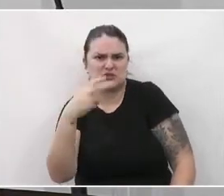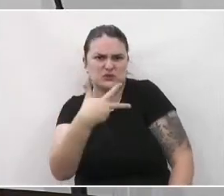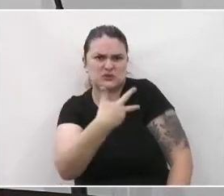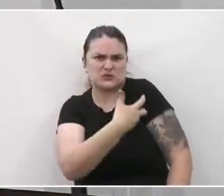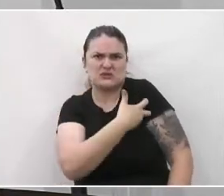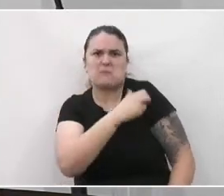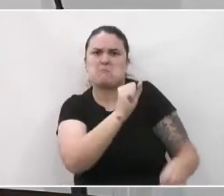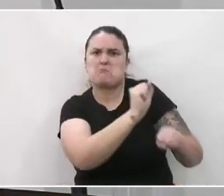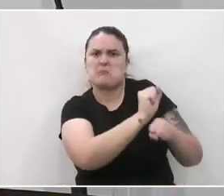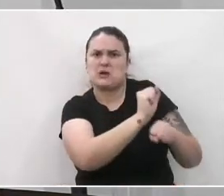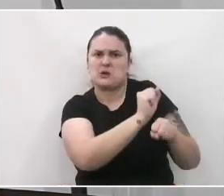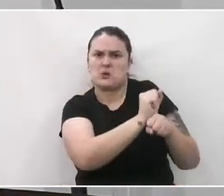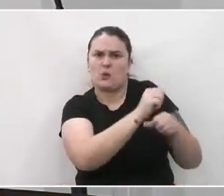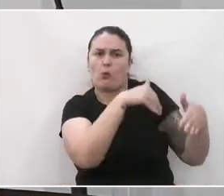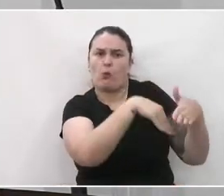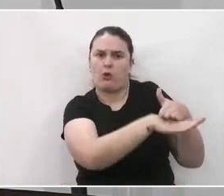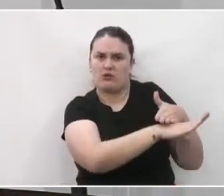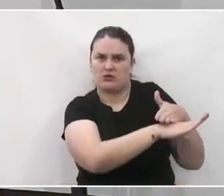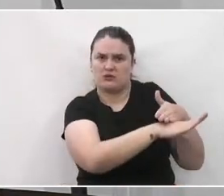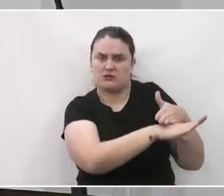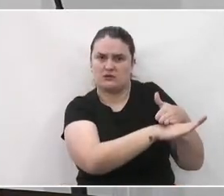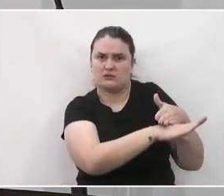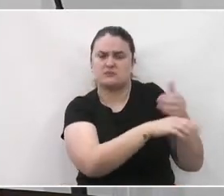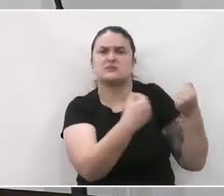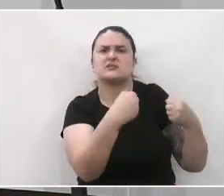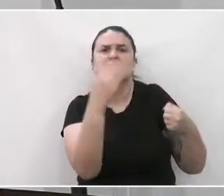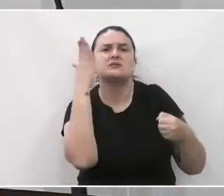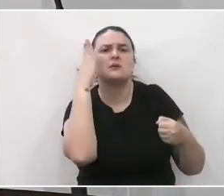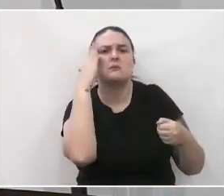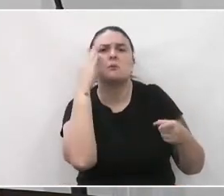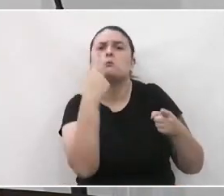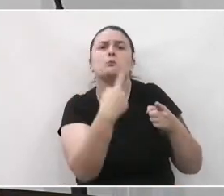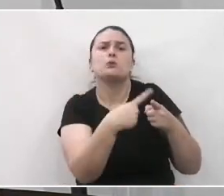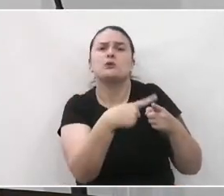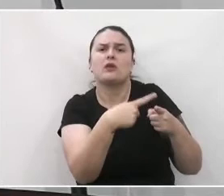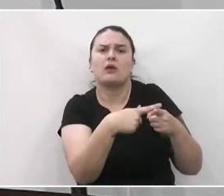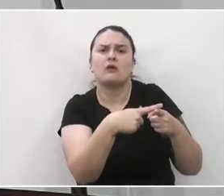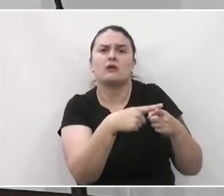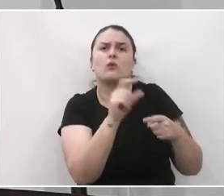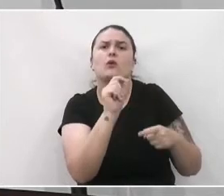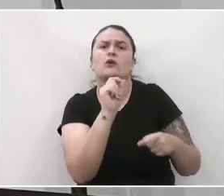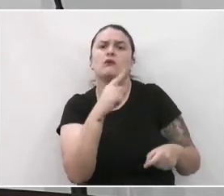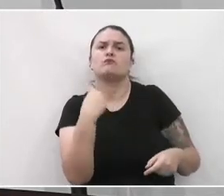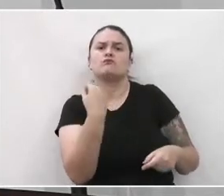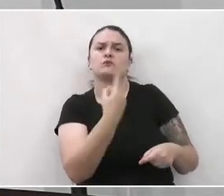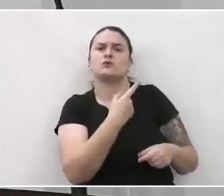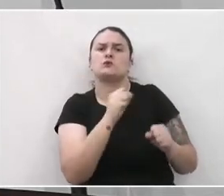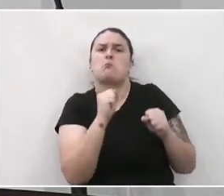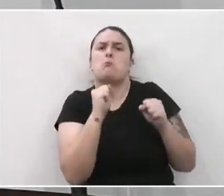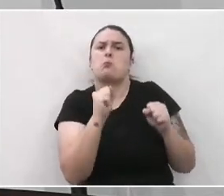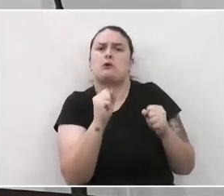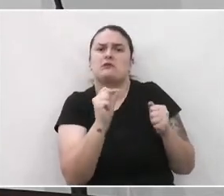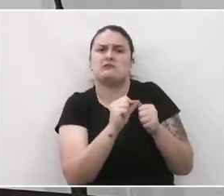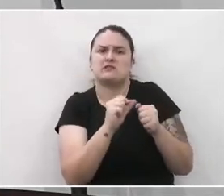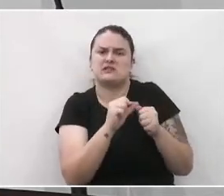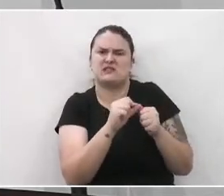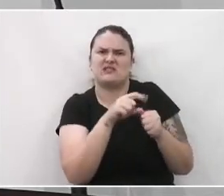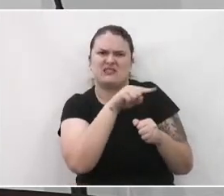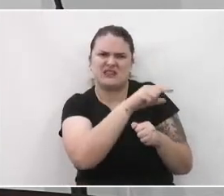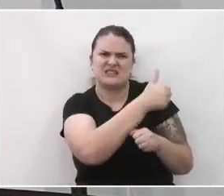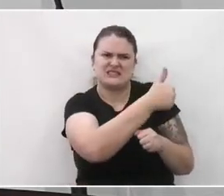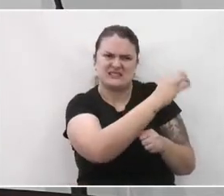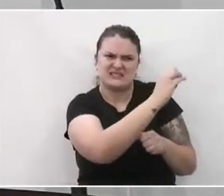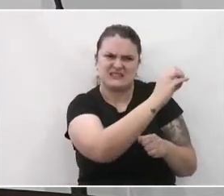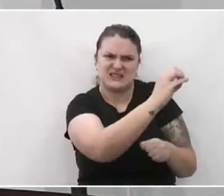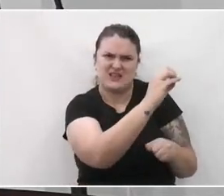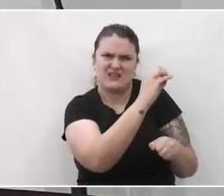estejam paradas no nosso município. Nós temos que saber o porquê disso e o que podemos fazer para essas 100 doses estarem ali.